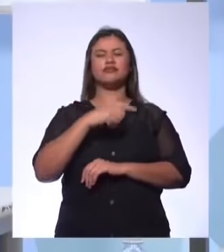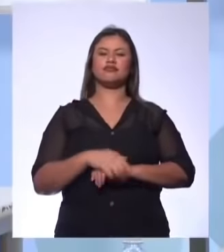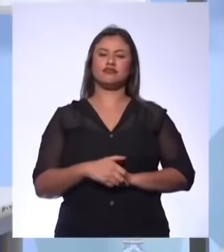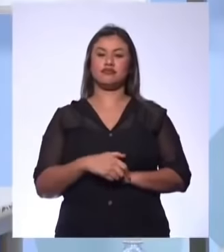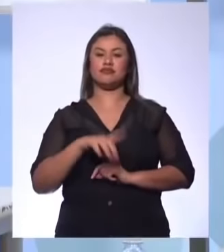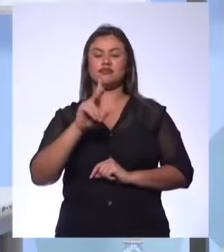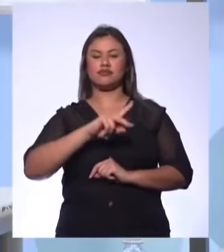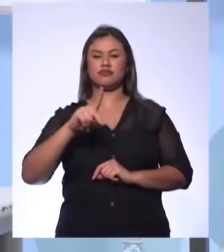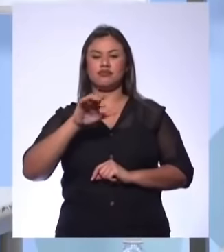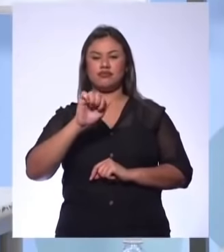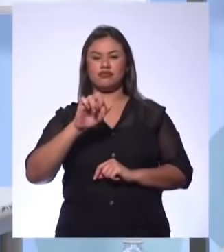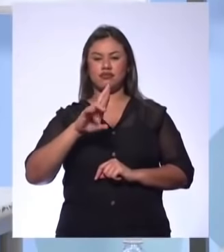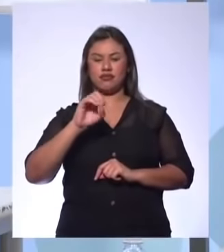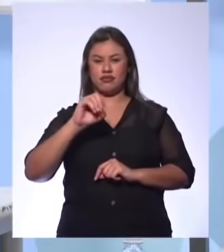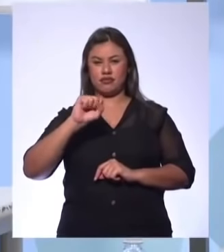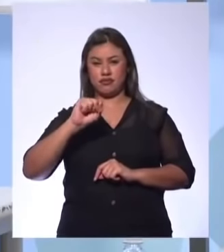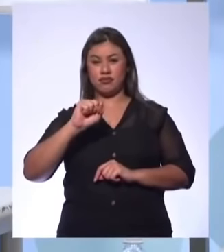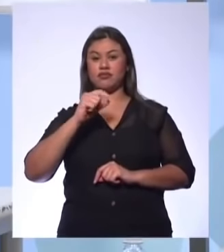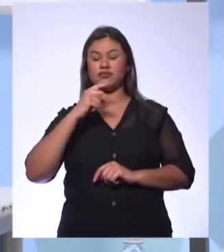professor Carlos leu. Ele vai até